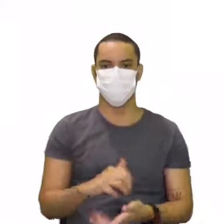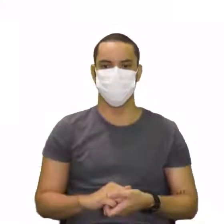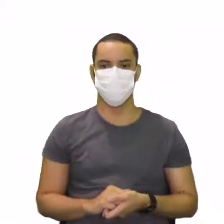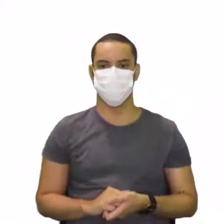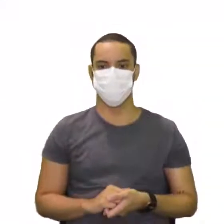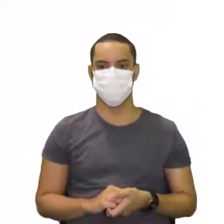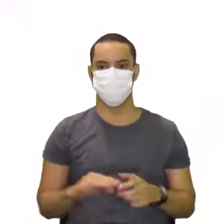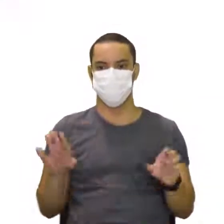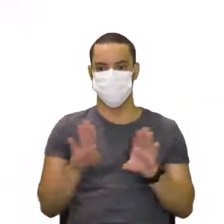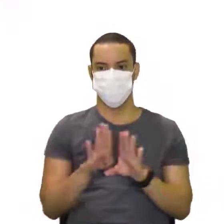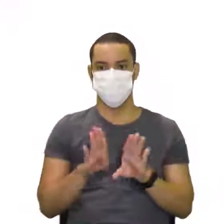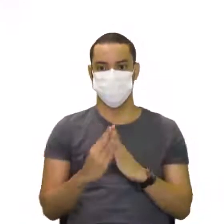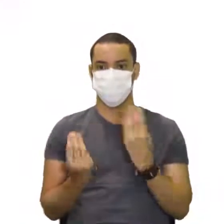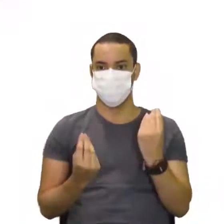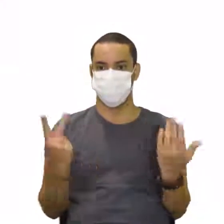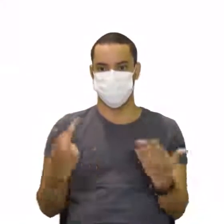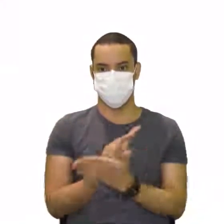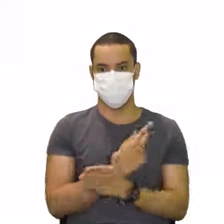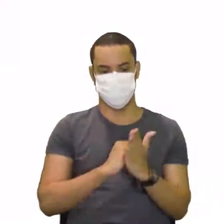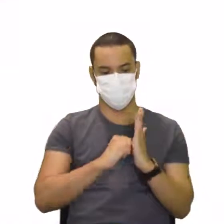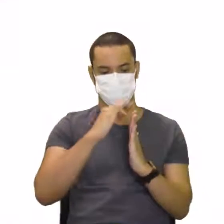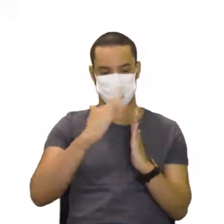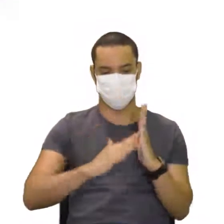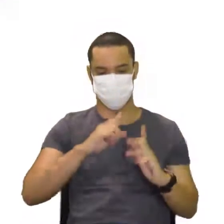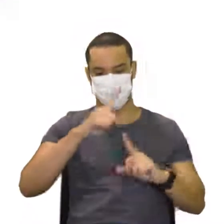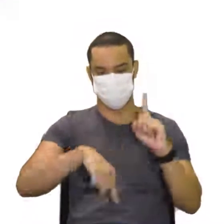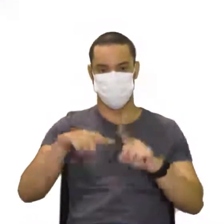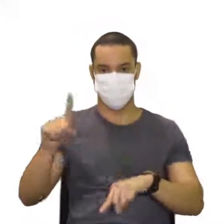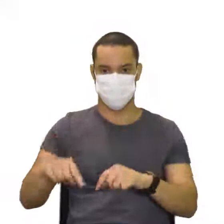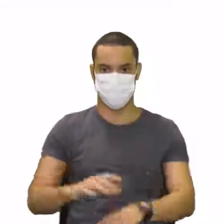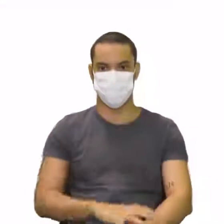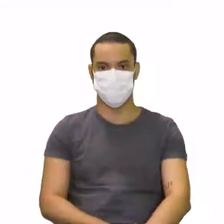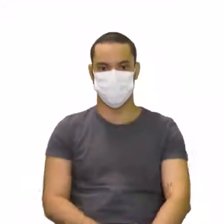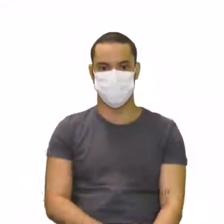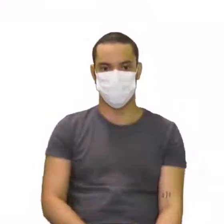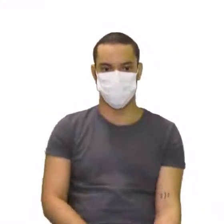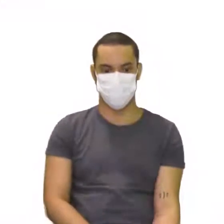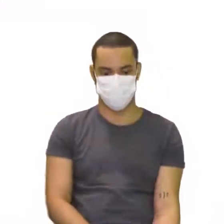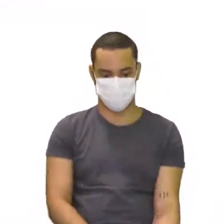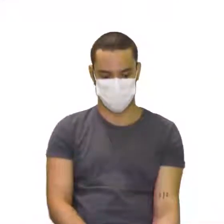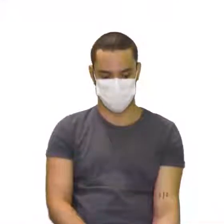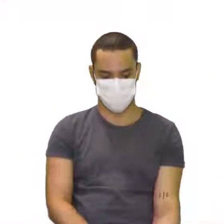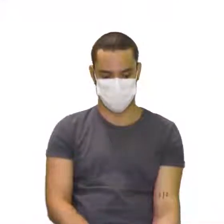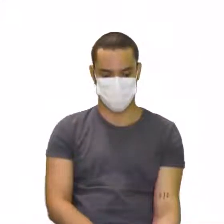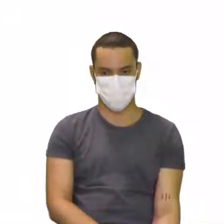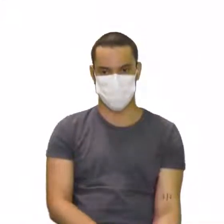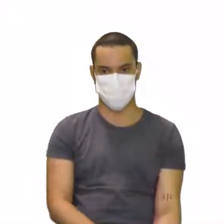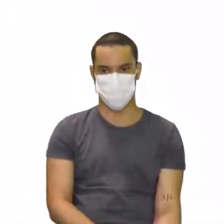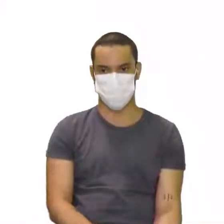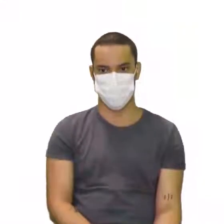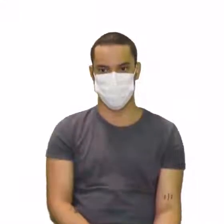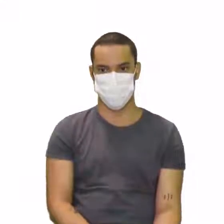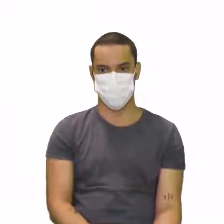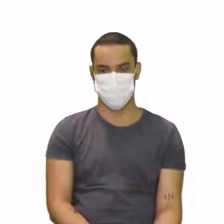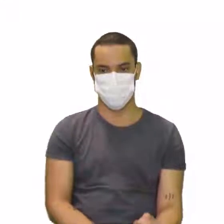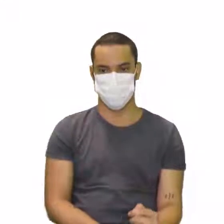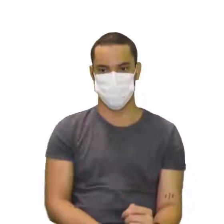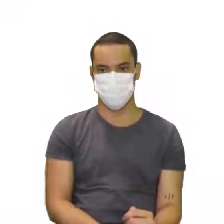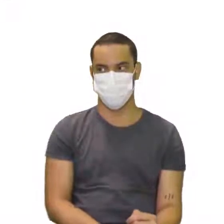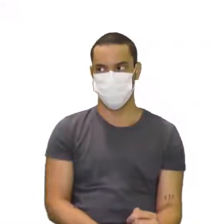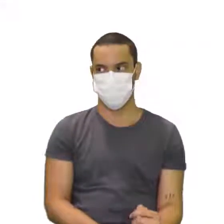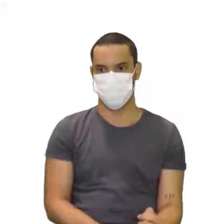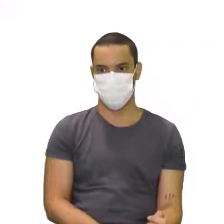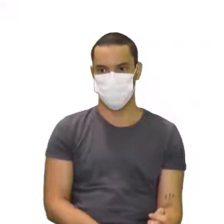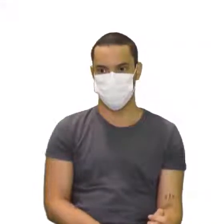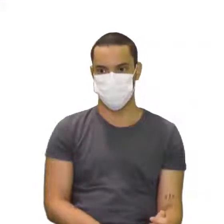parte de ressonância também, ok? Então, os circuitos ressonantes, que são aqueles que ressoam, estão aí em todos os equipamentos